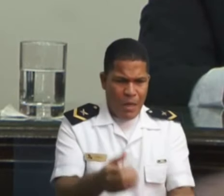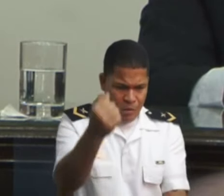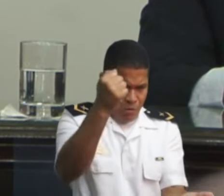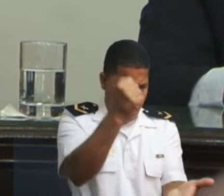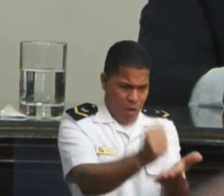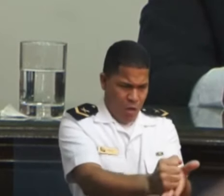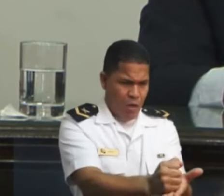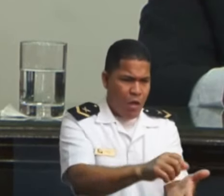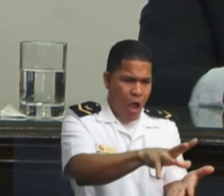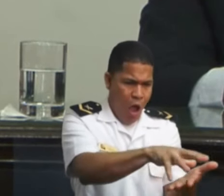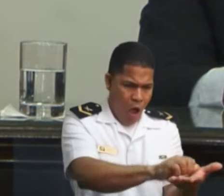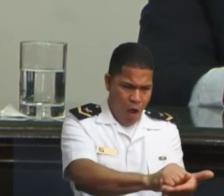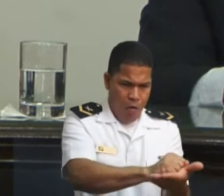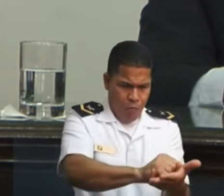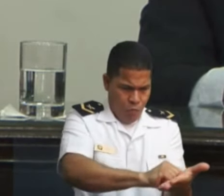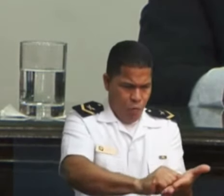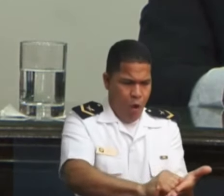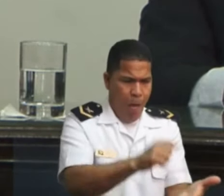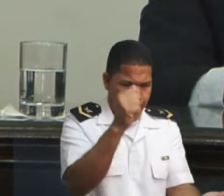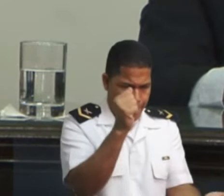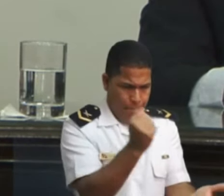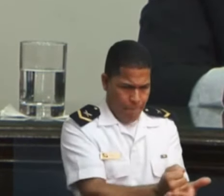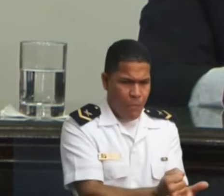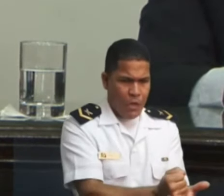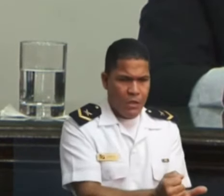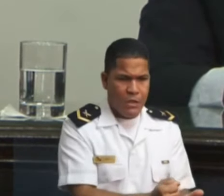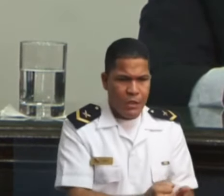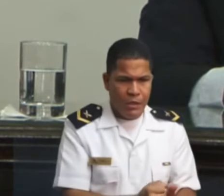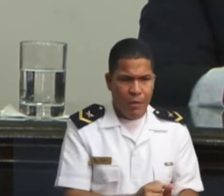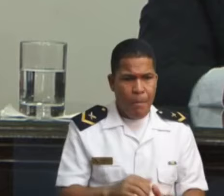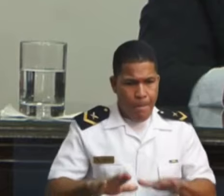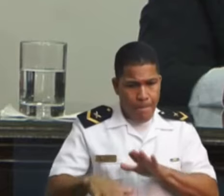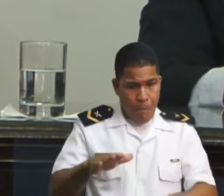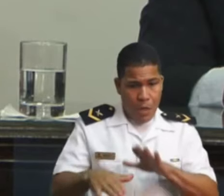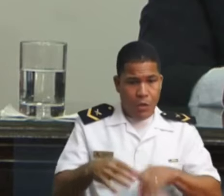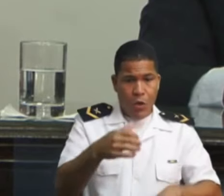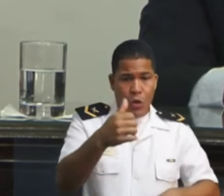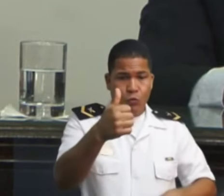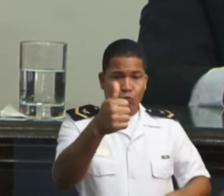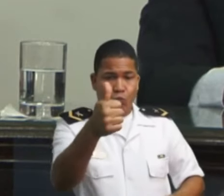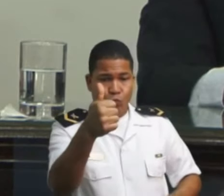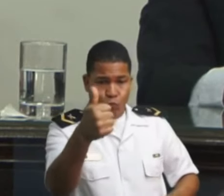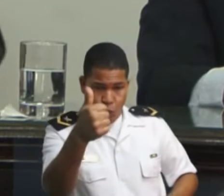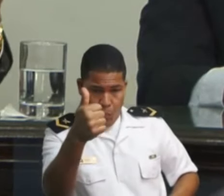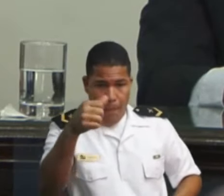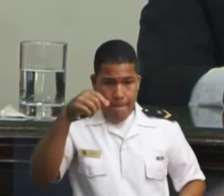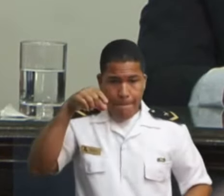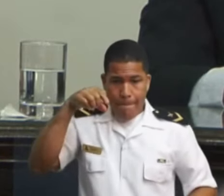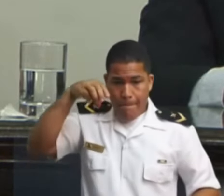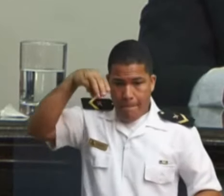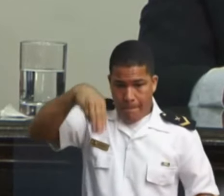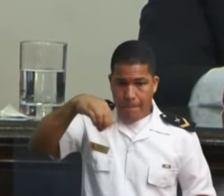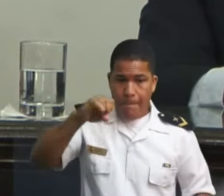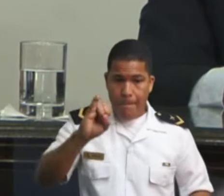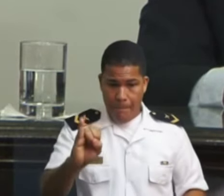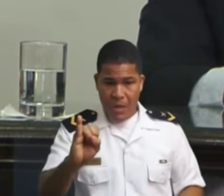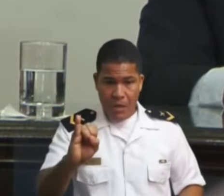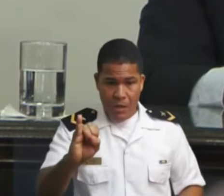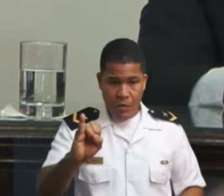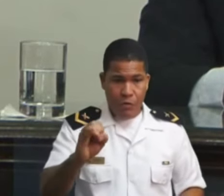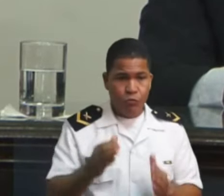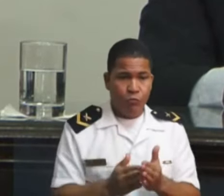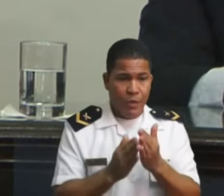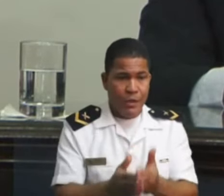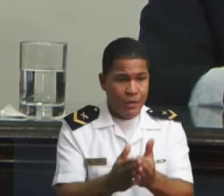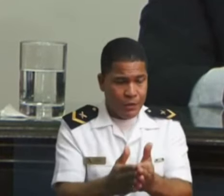regularmente escritas, de mais de 1 milhão de embarcações. Tá? E qual é o contexto disso? Há 90